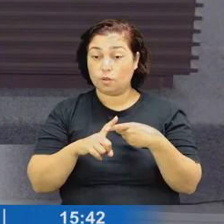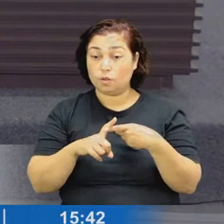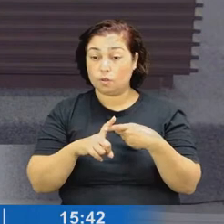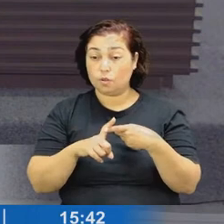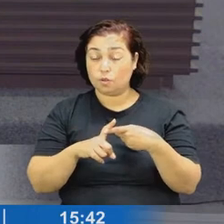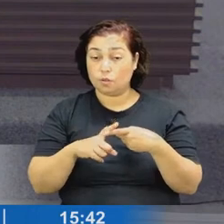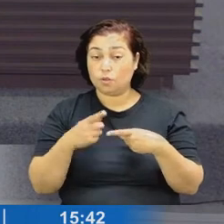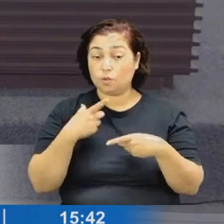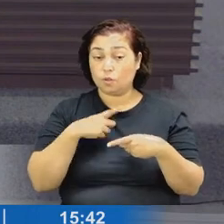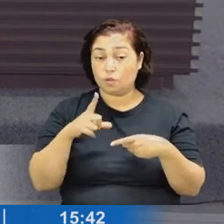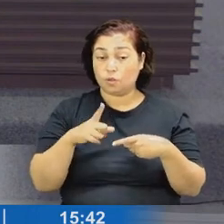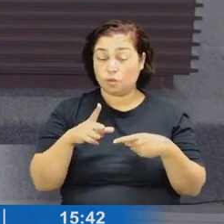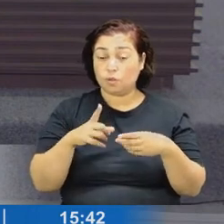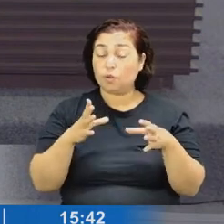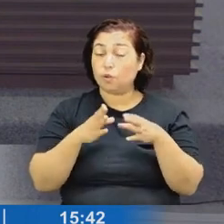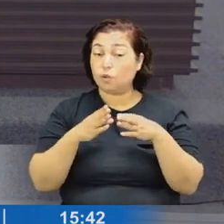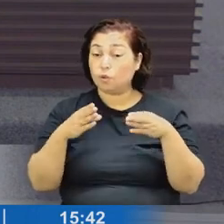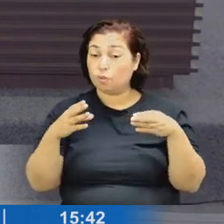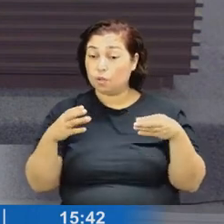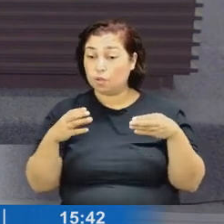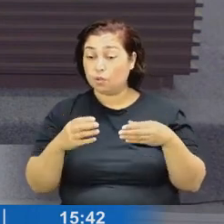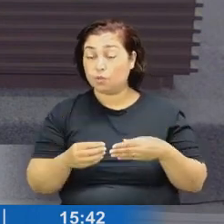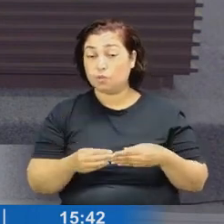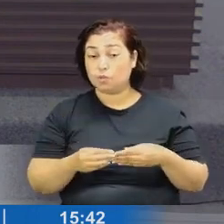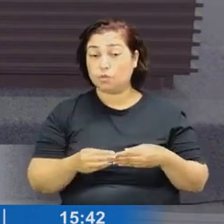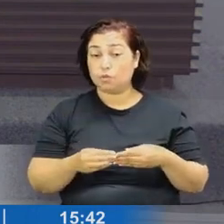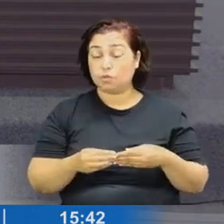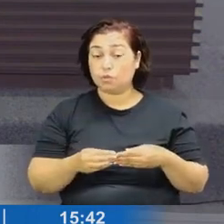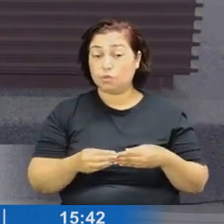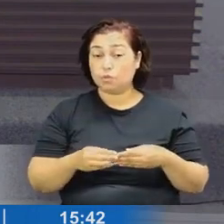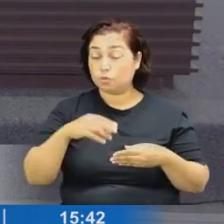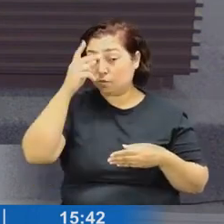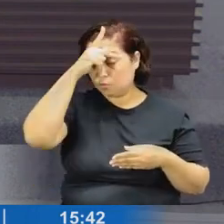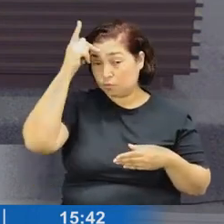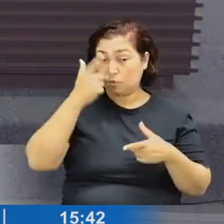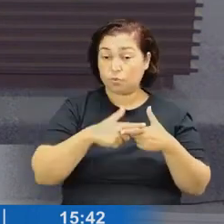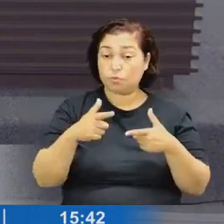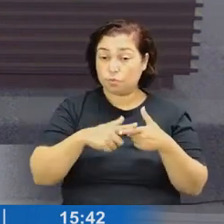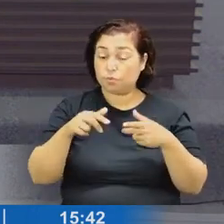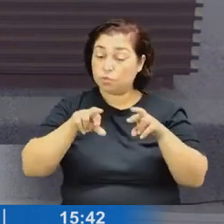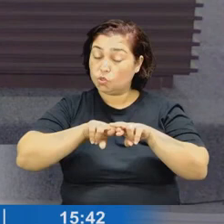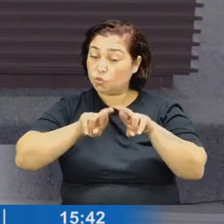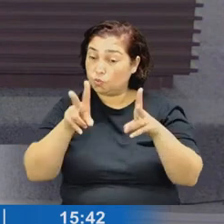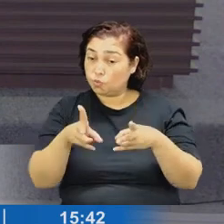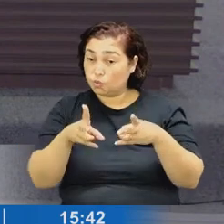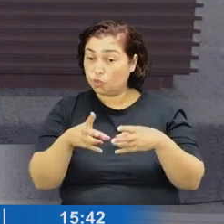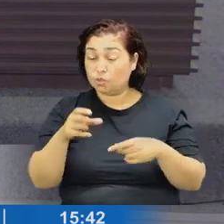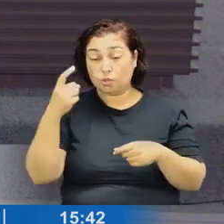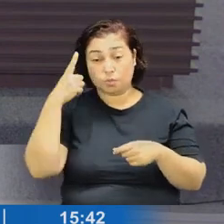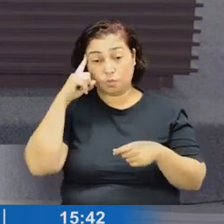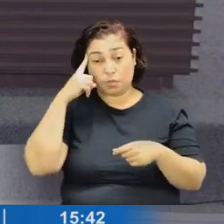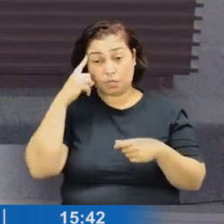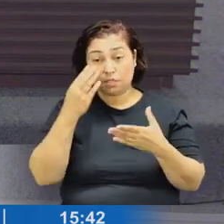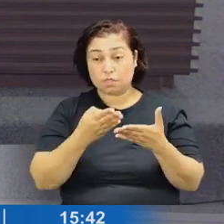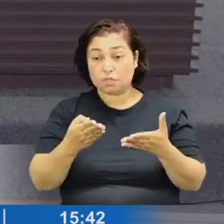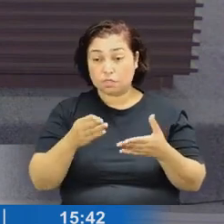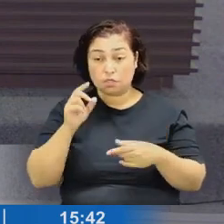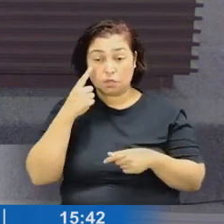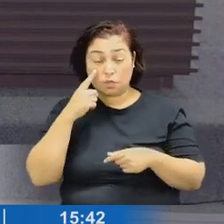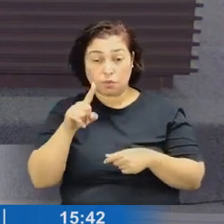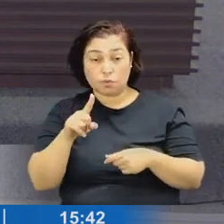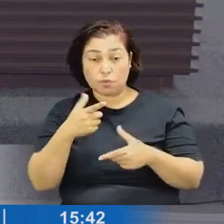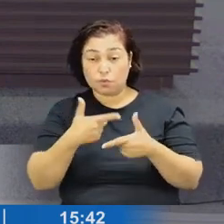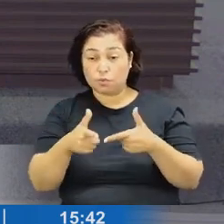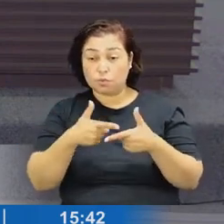Executivo Às vezes tem uma amplitude maior né E às vezes o teu público ele tem um problema diferente então pensando no teu público que que você enxerga de